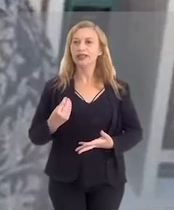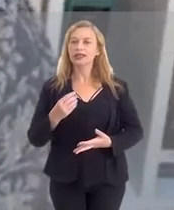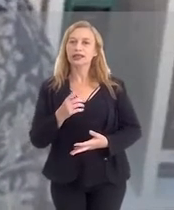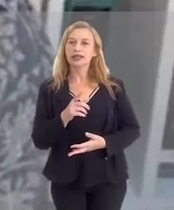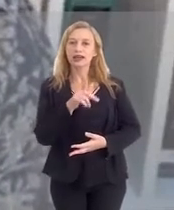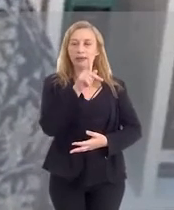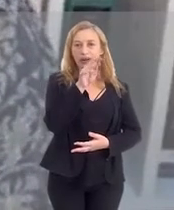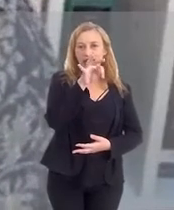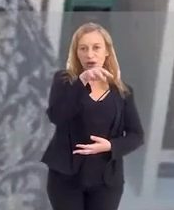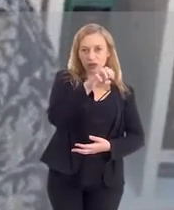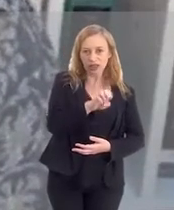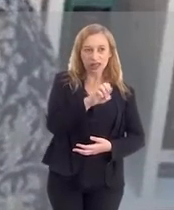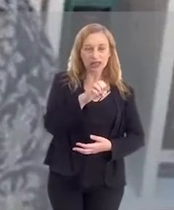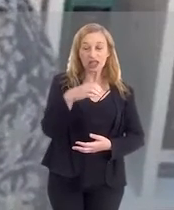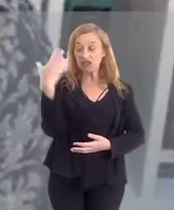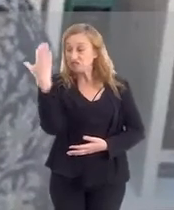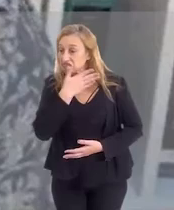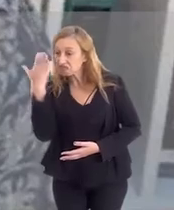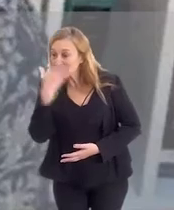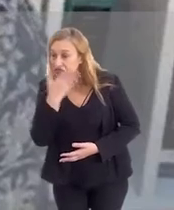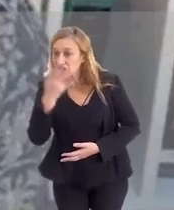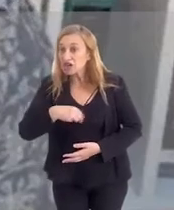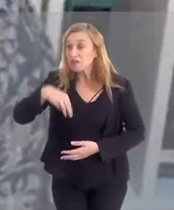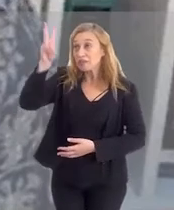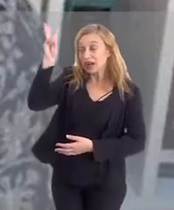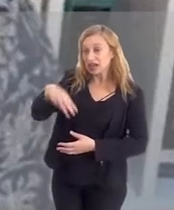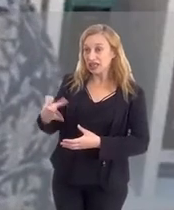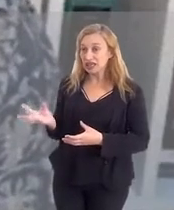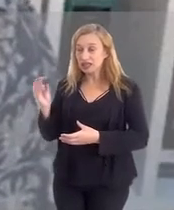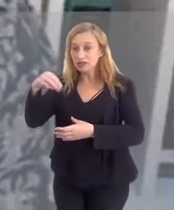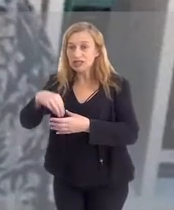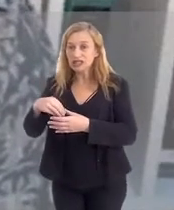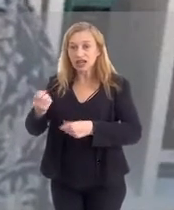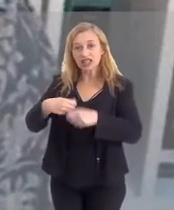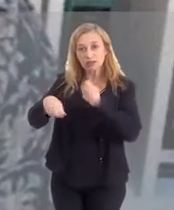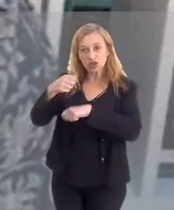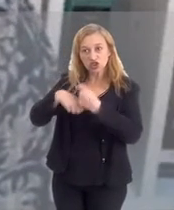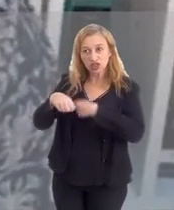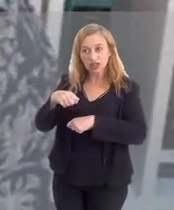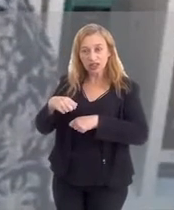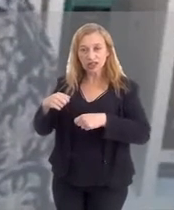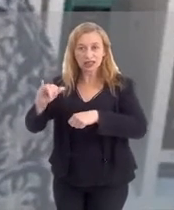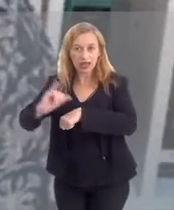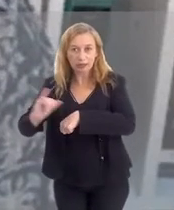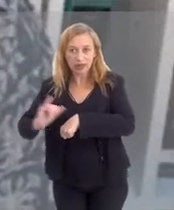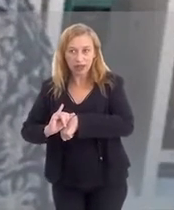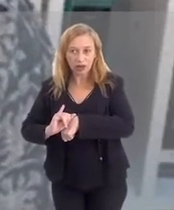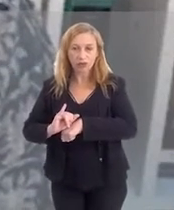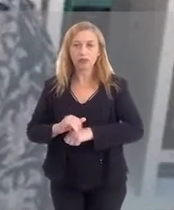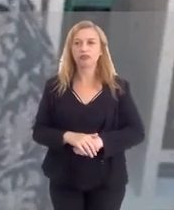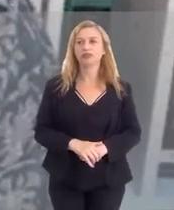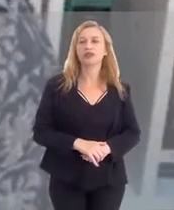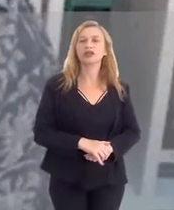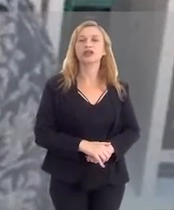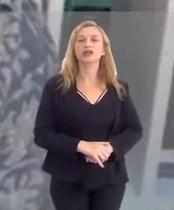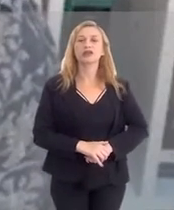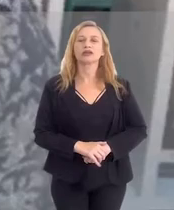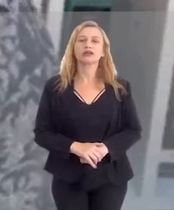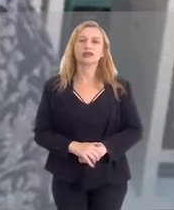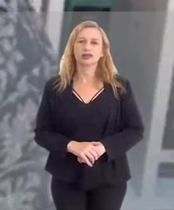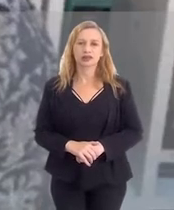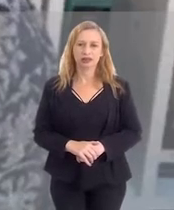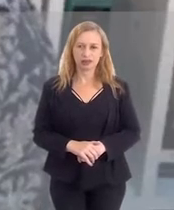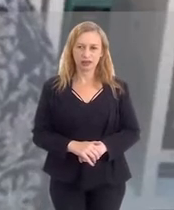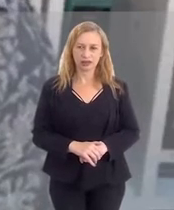quem vem em Planaltina e que é invisível para quem está nesse centro administrativo, nessa capital, nesse plano piloto,